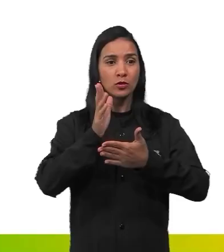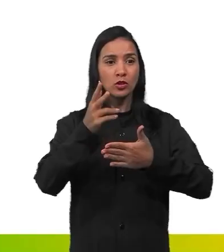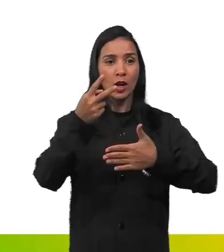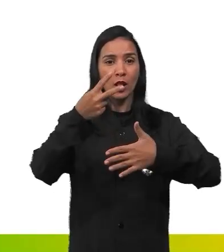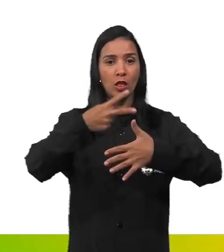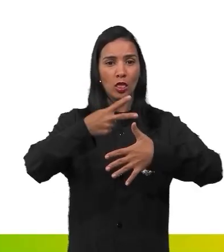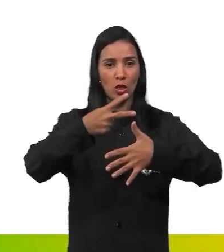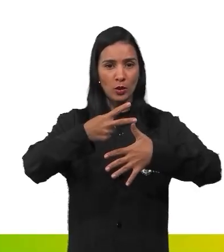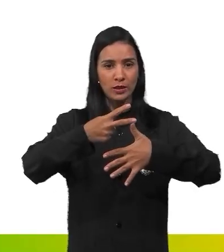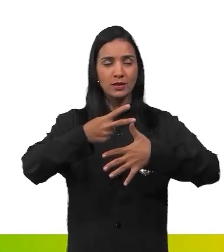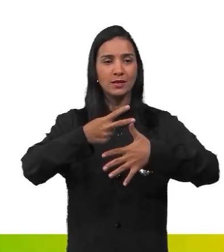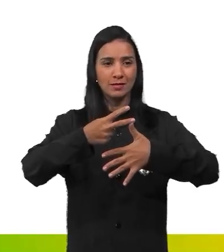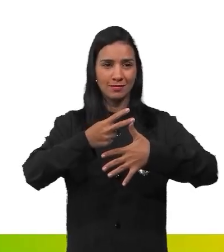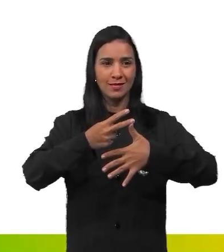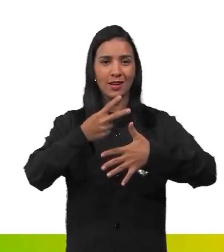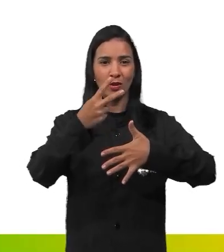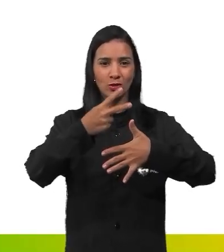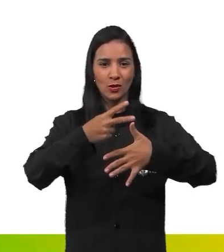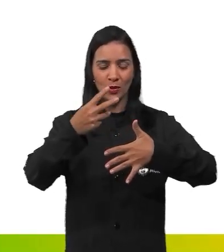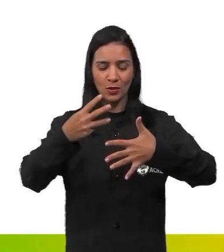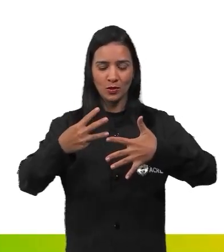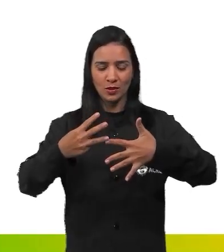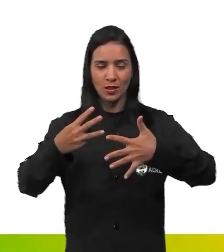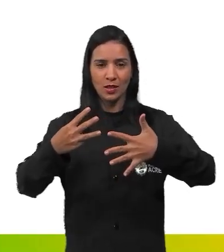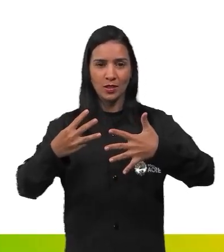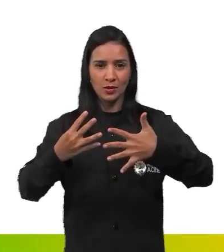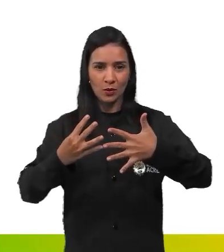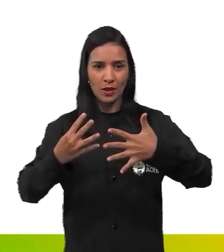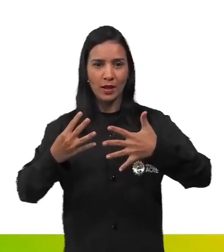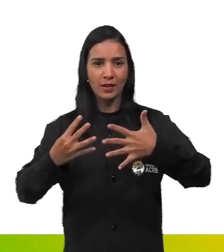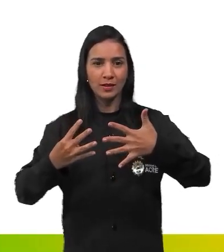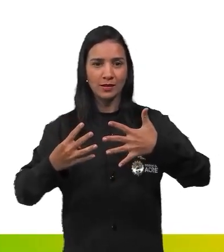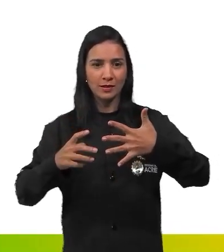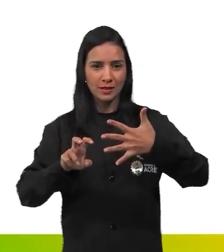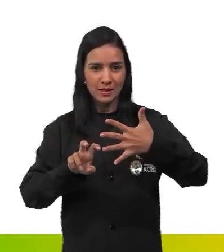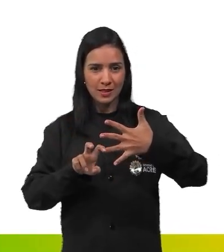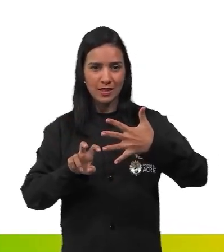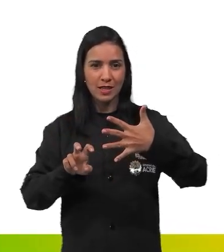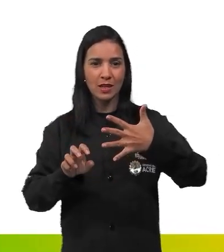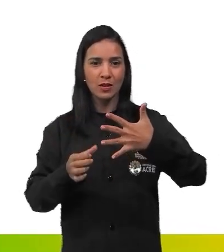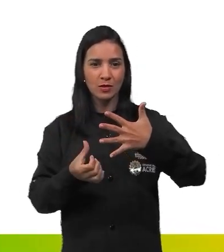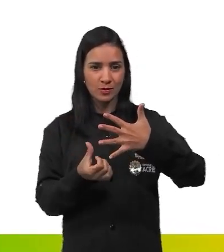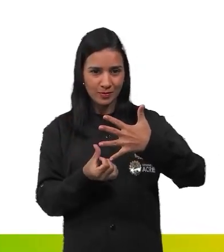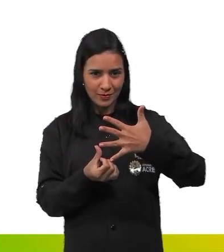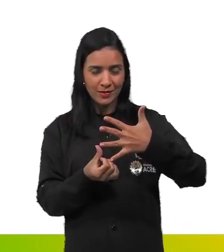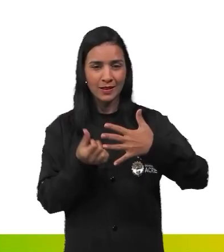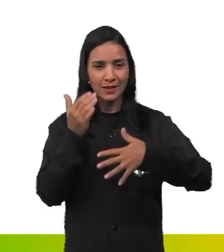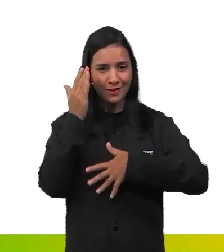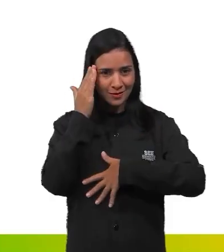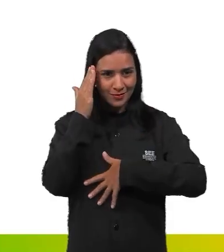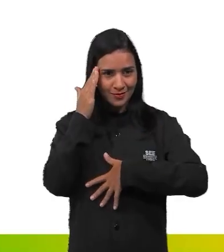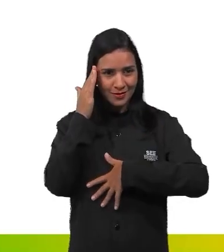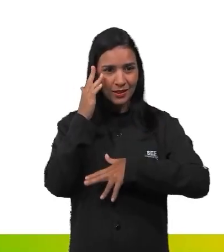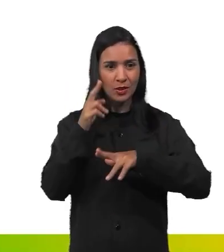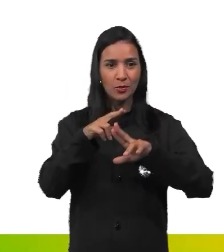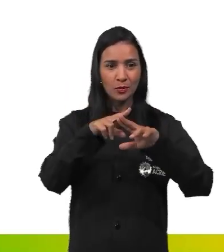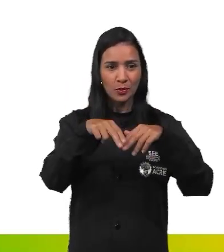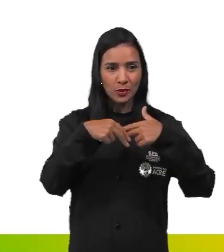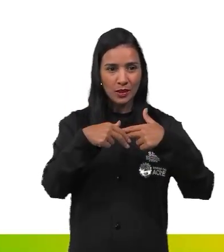1 linhas. De modo que aqui eu tenho n menos